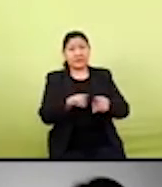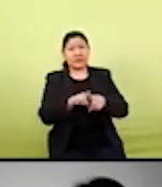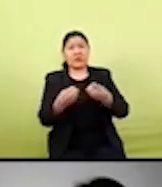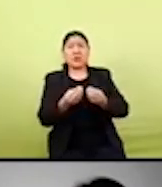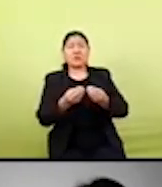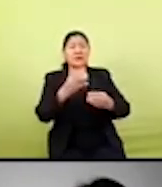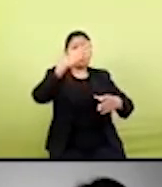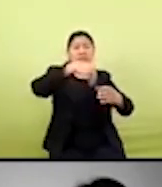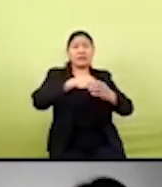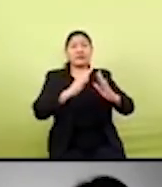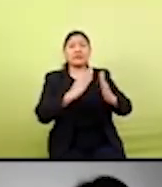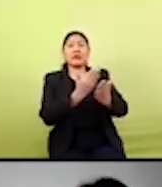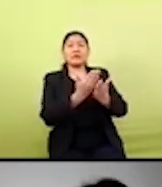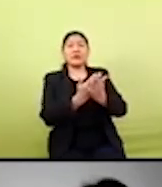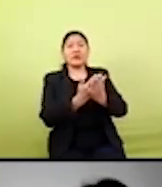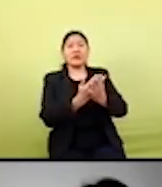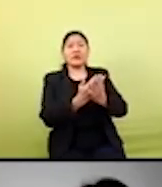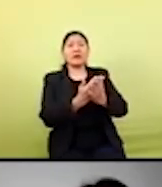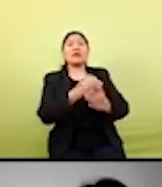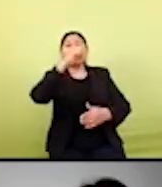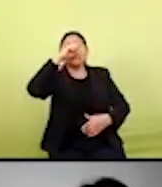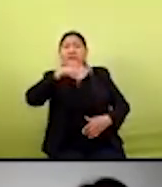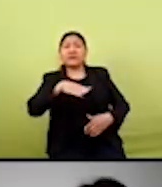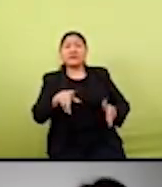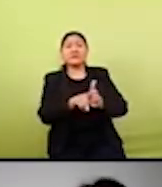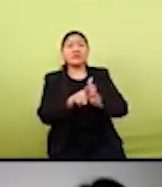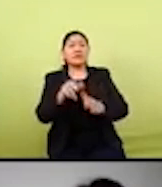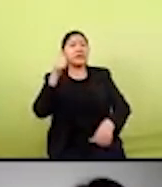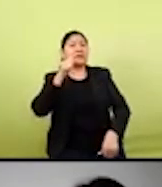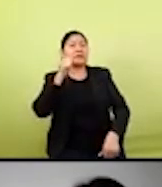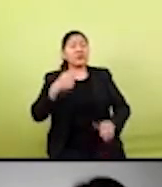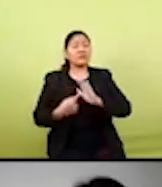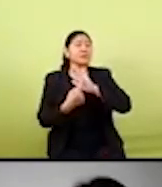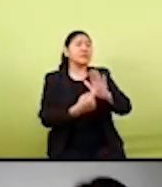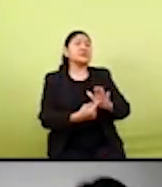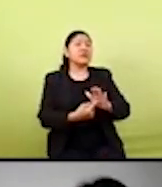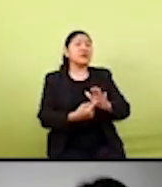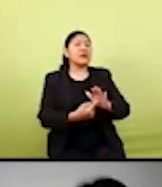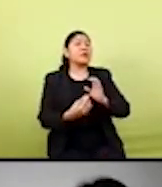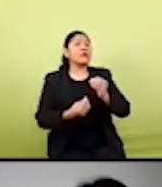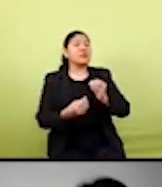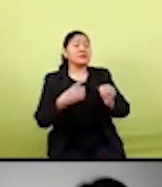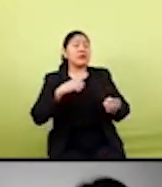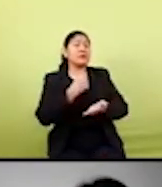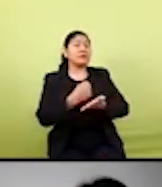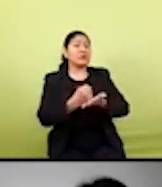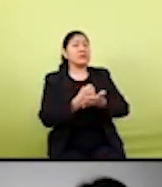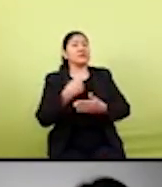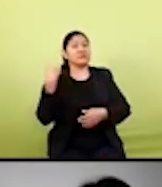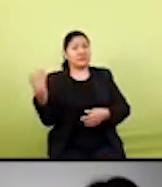contra a mulher, e trazer a necessidade até de registro, né, nos órgãos competentes.